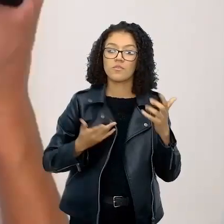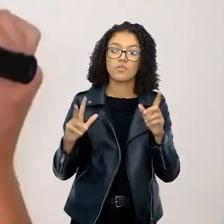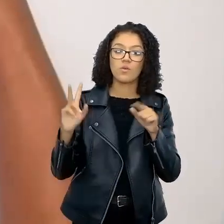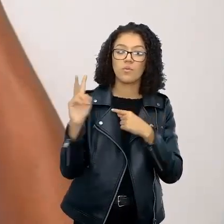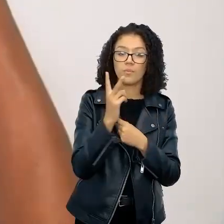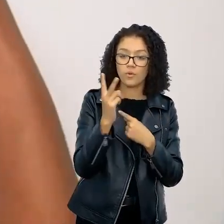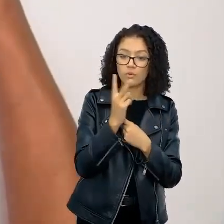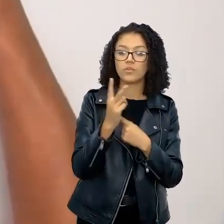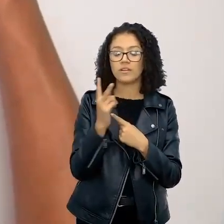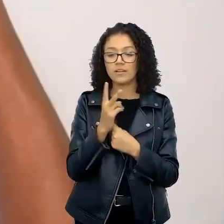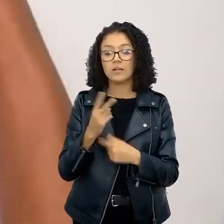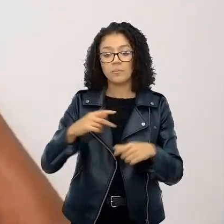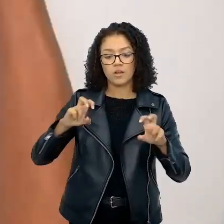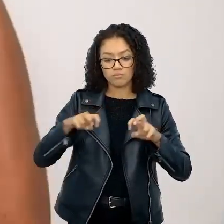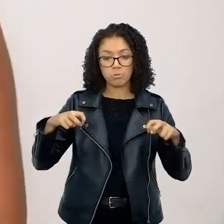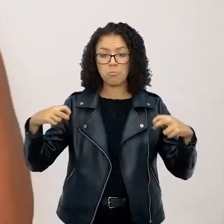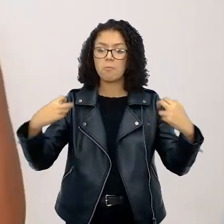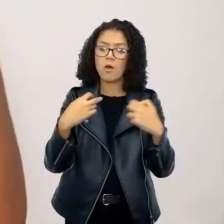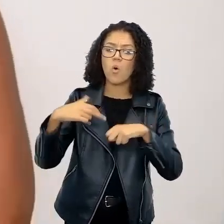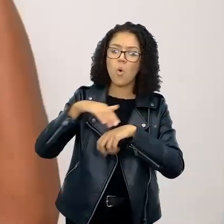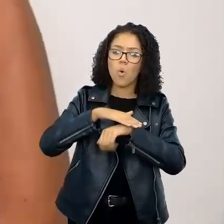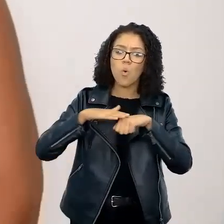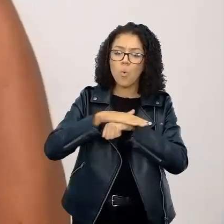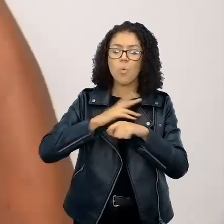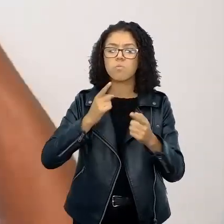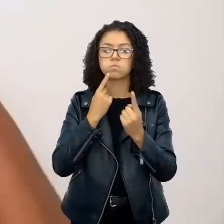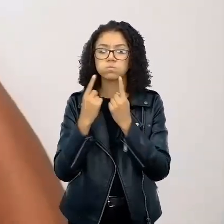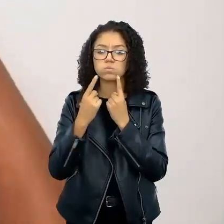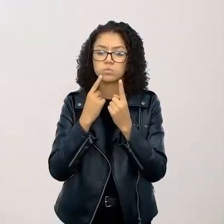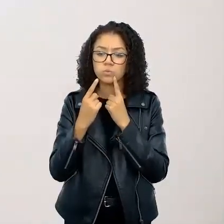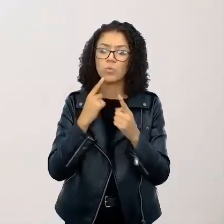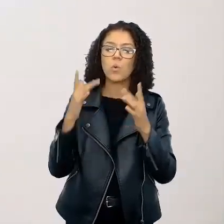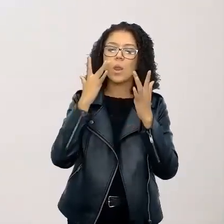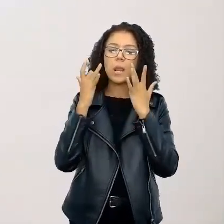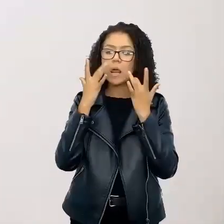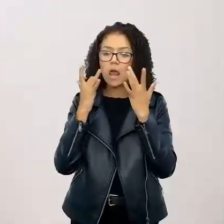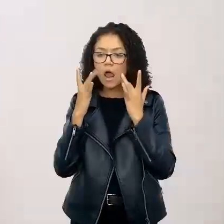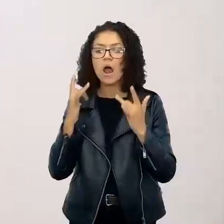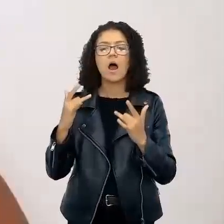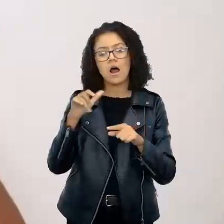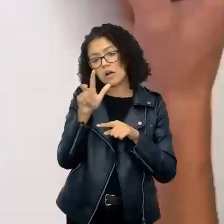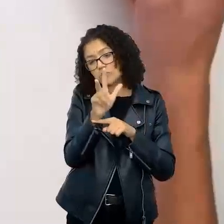palestras, rodas de conversa, debates com toda a comunidade escolar, teatros, etc.